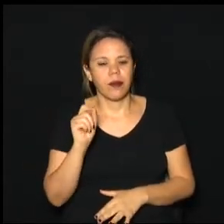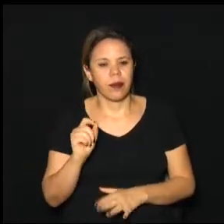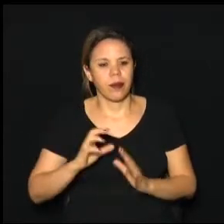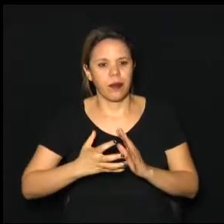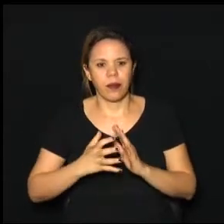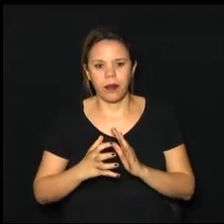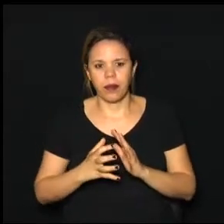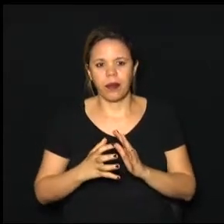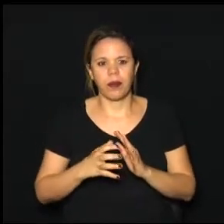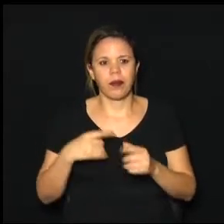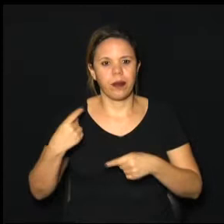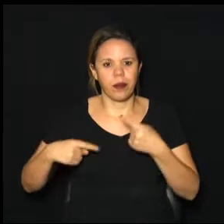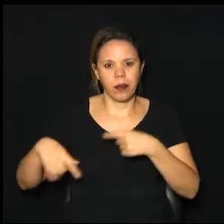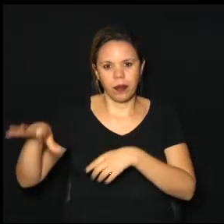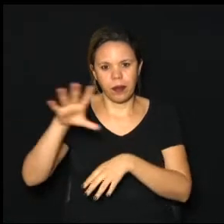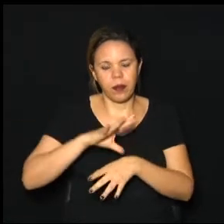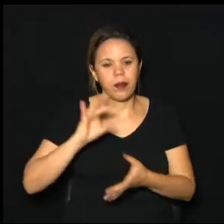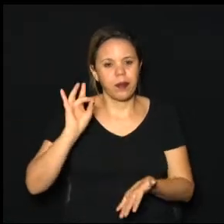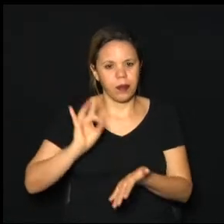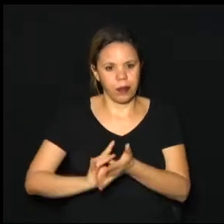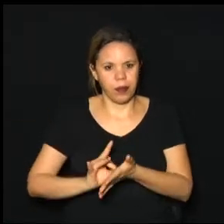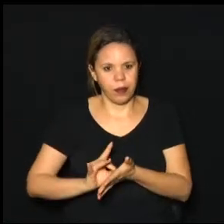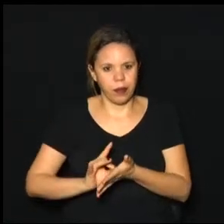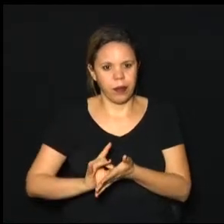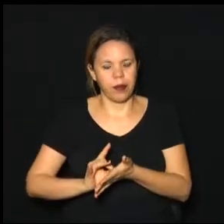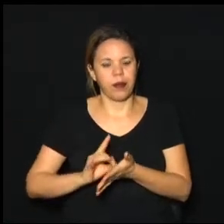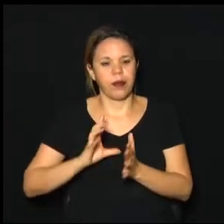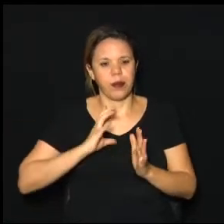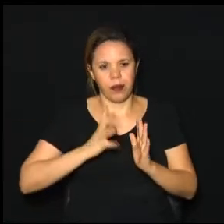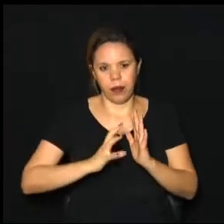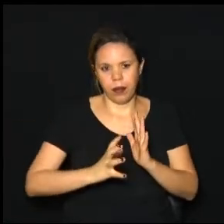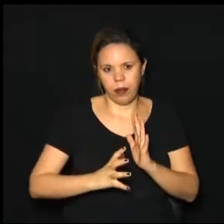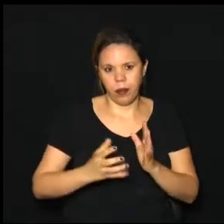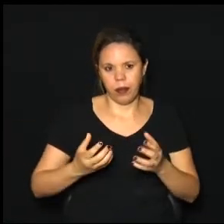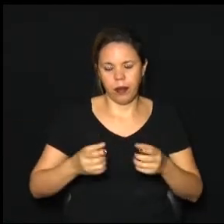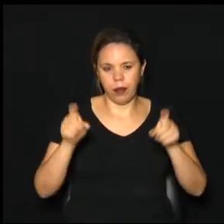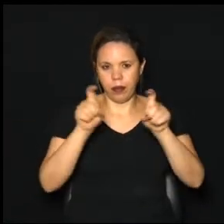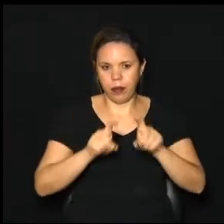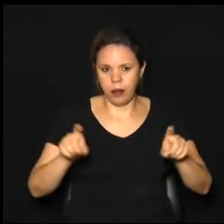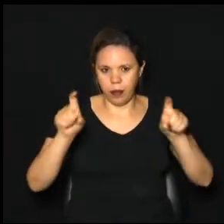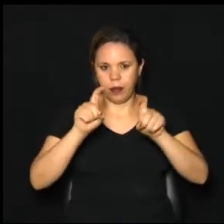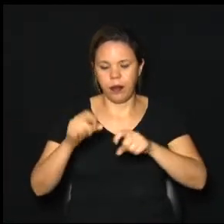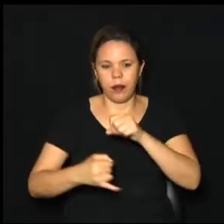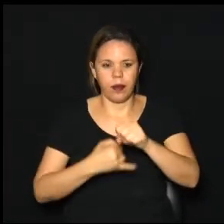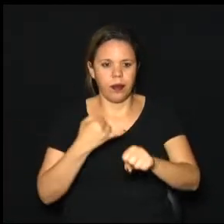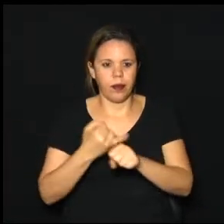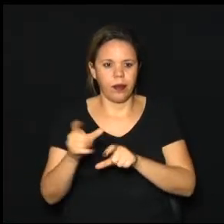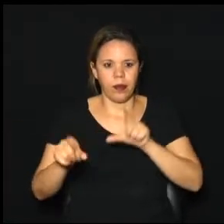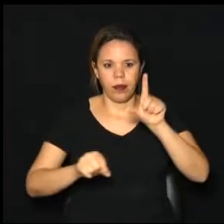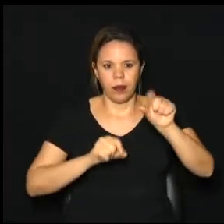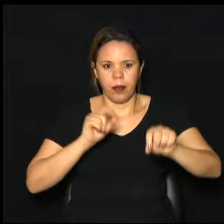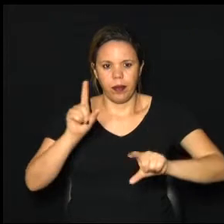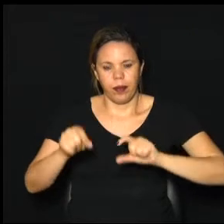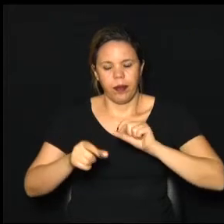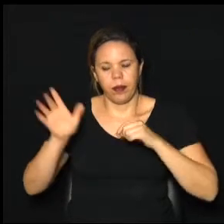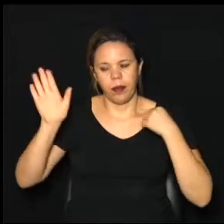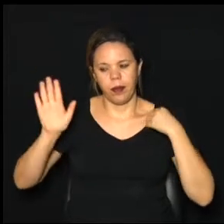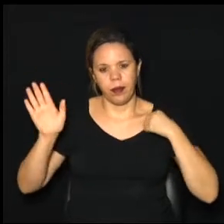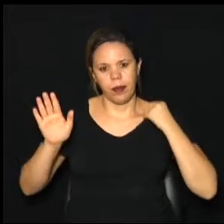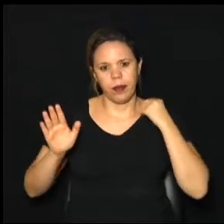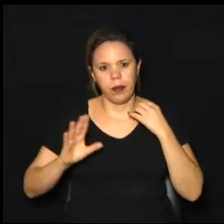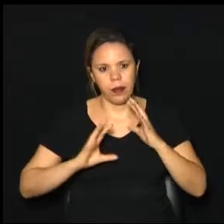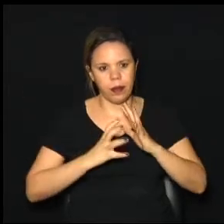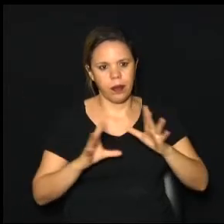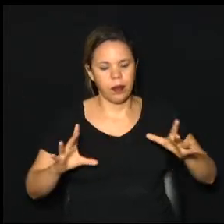partidos políticos podem realizar convenções partidárias em formato virtual para a escolha de candidatos e formação de